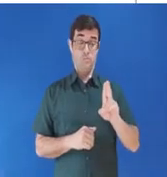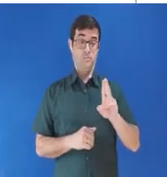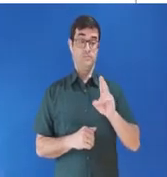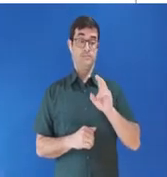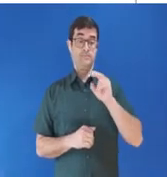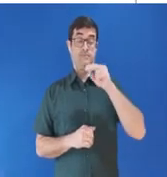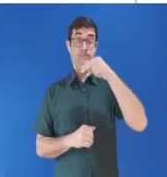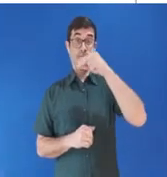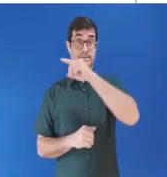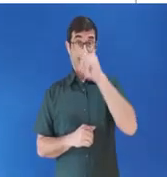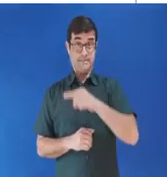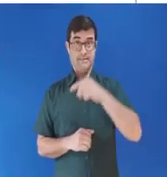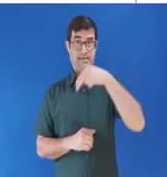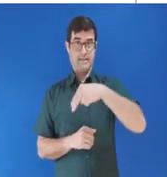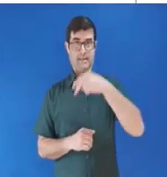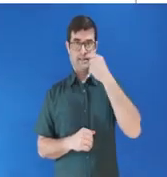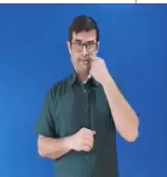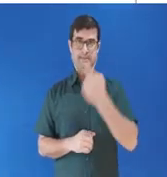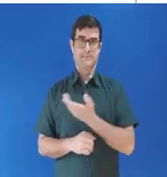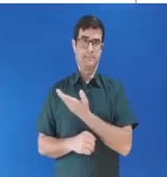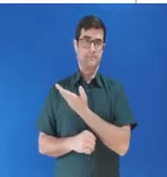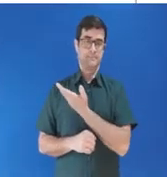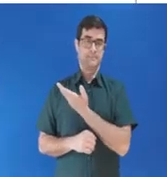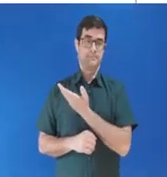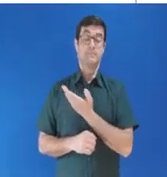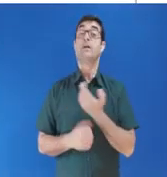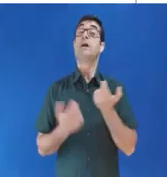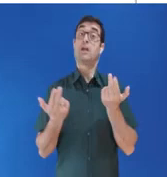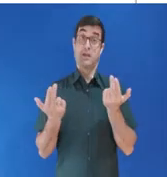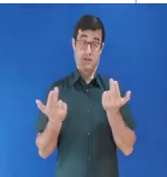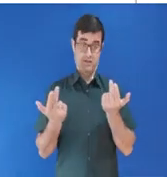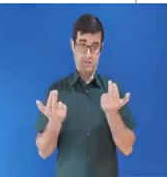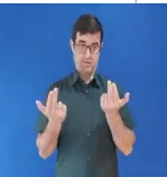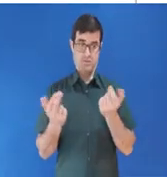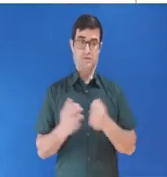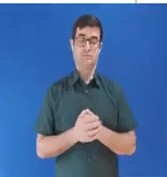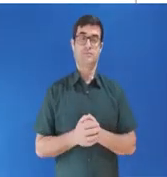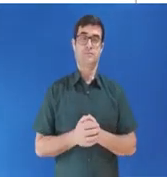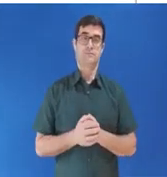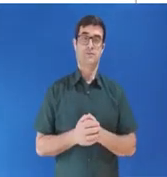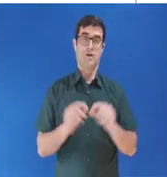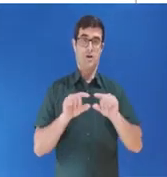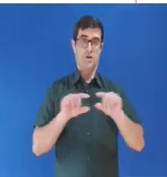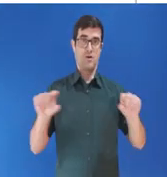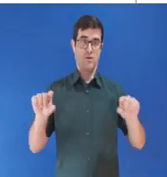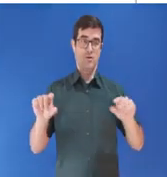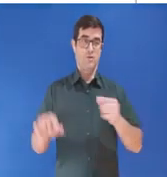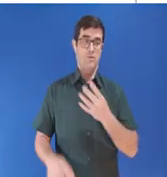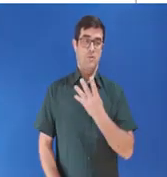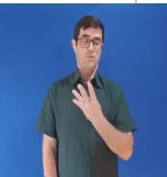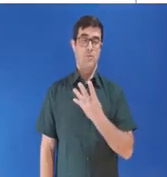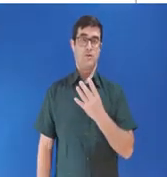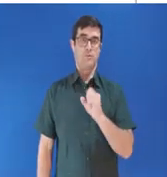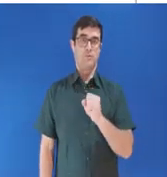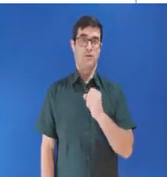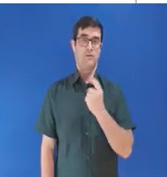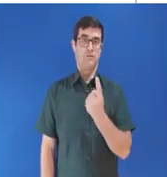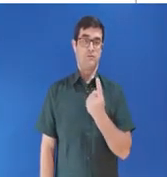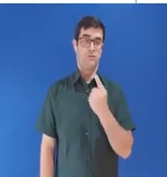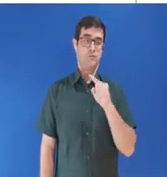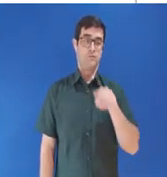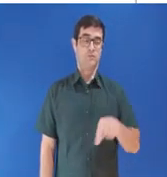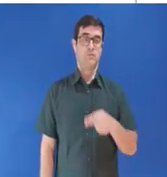coisa. No caso do cobre, ele tem configuração 4s1, 3d10. Ele tem os 10 orbitais